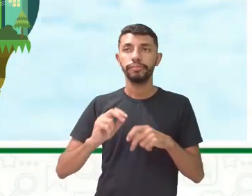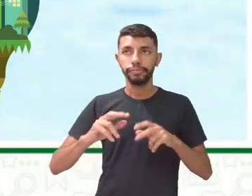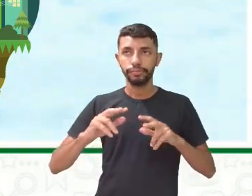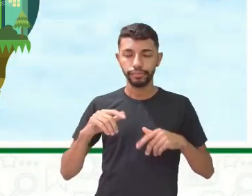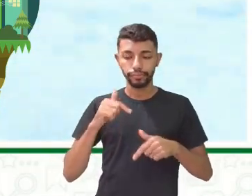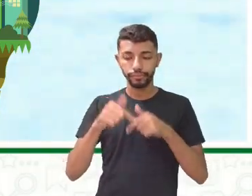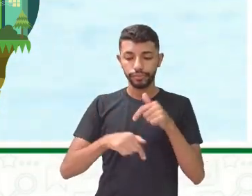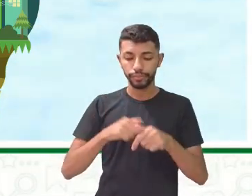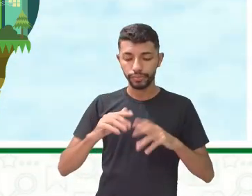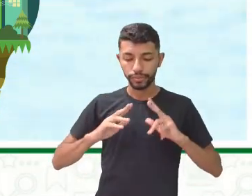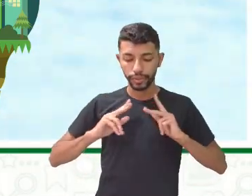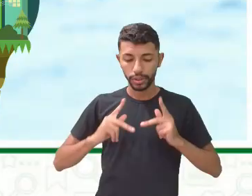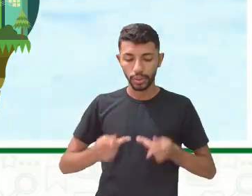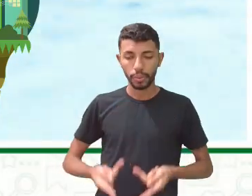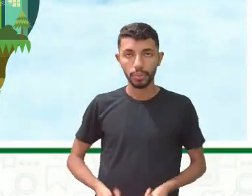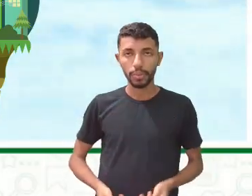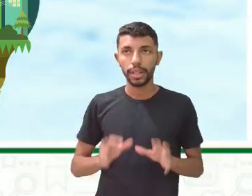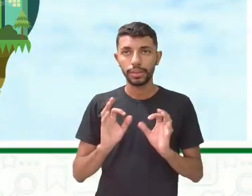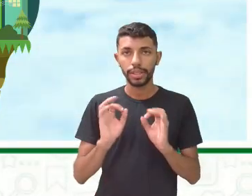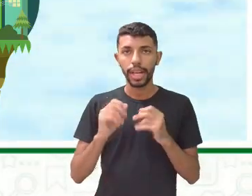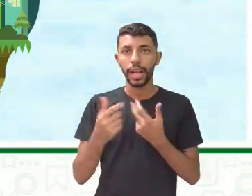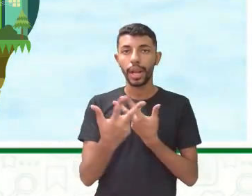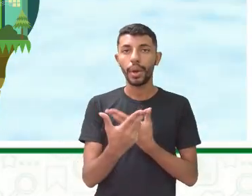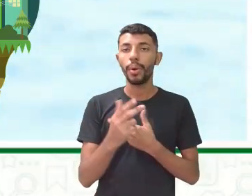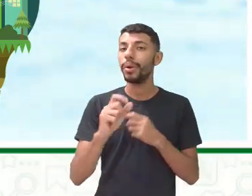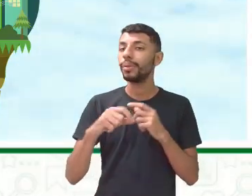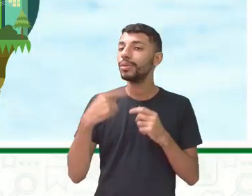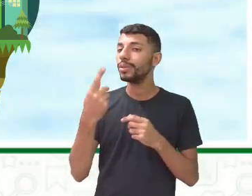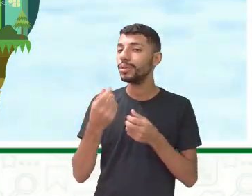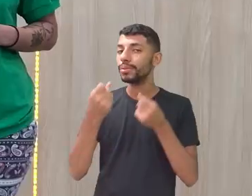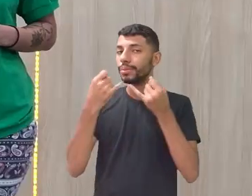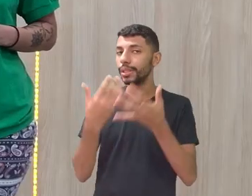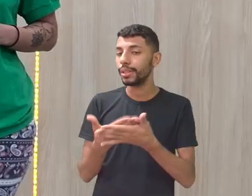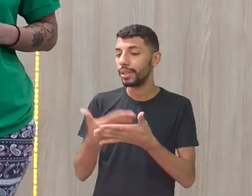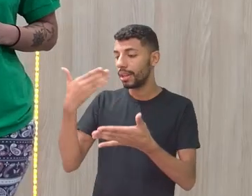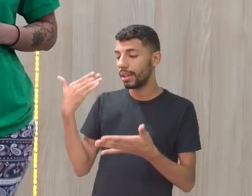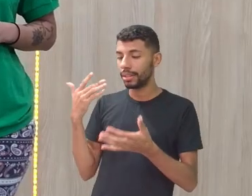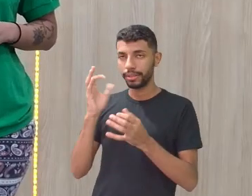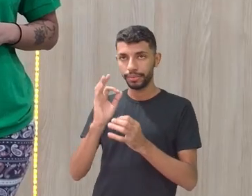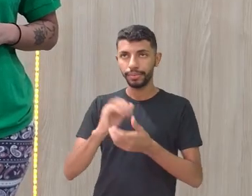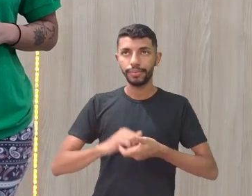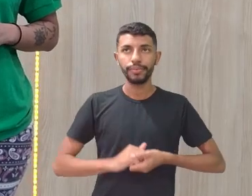atividade humana, como a gente estava falando, né? Isso.